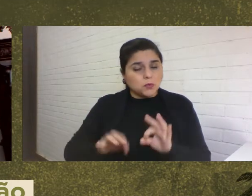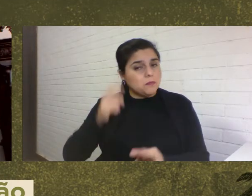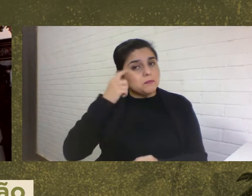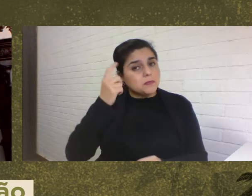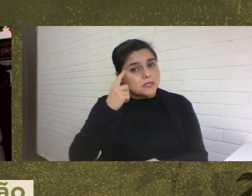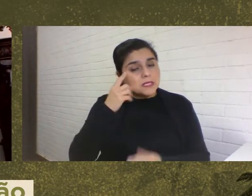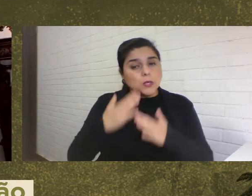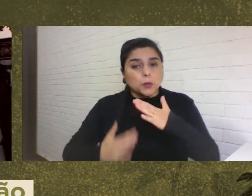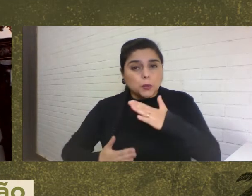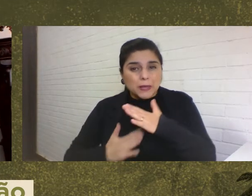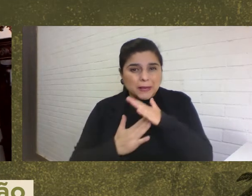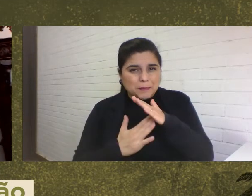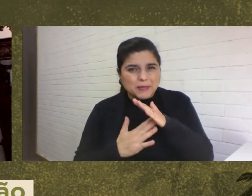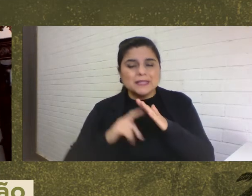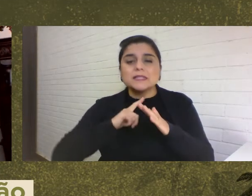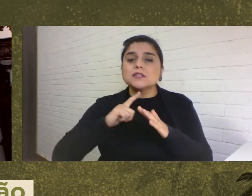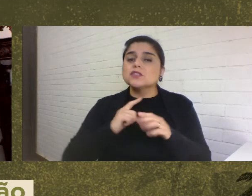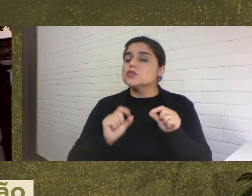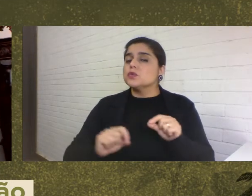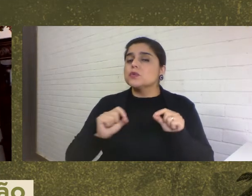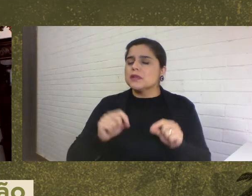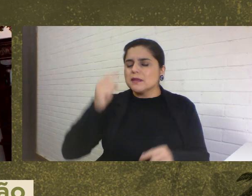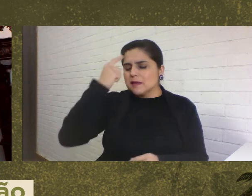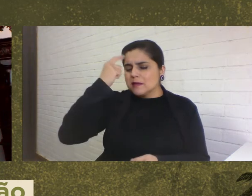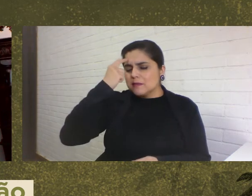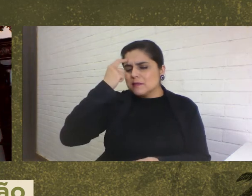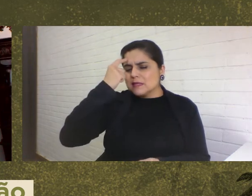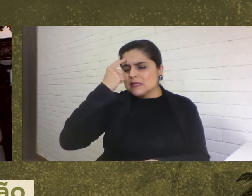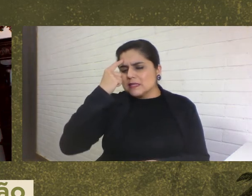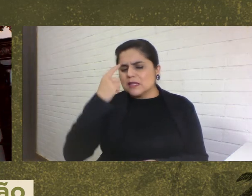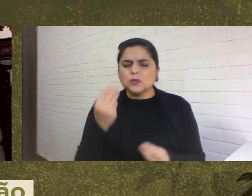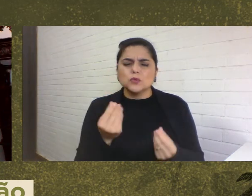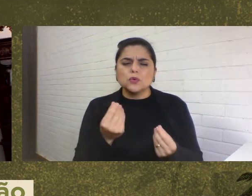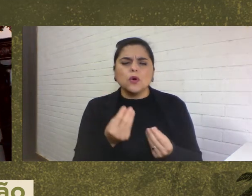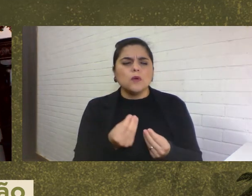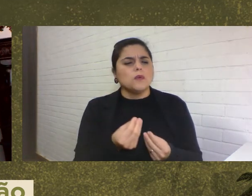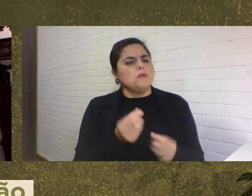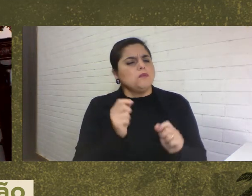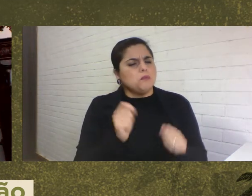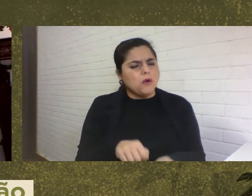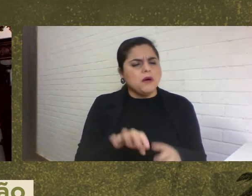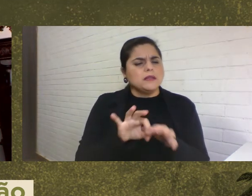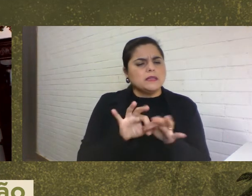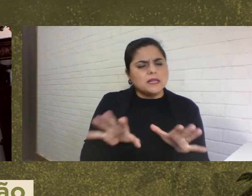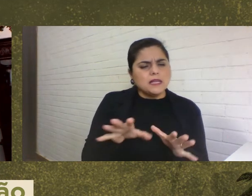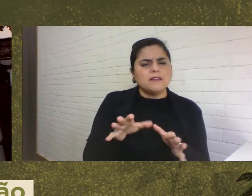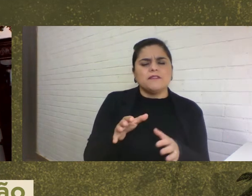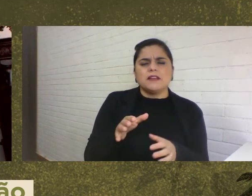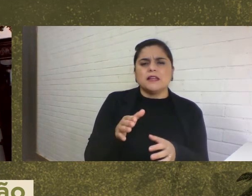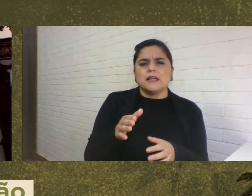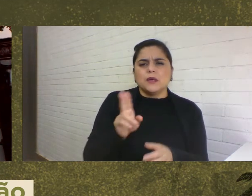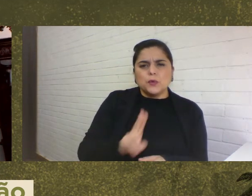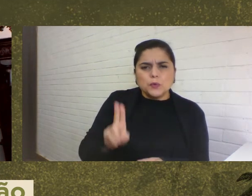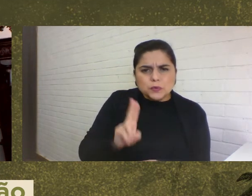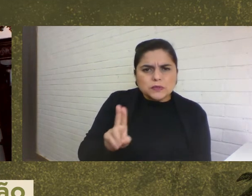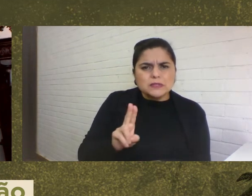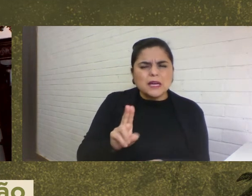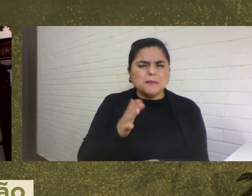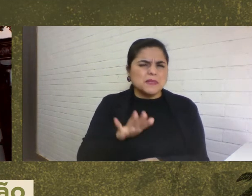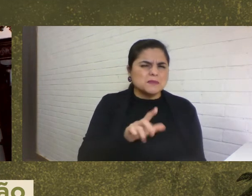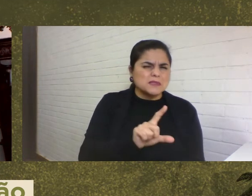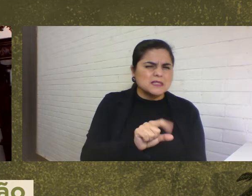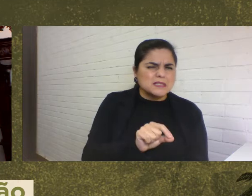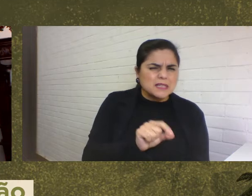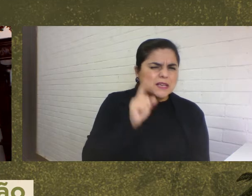de acordo com o cálculo das doses médias para consumo durante 10 dias, consumo pessoal durante